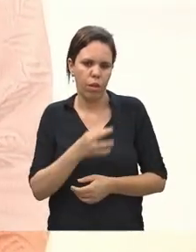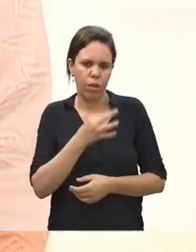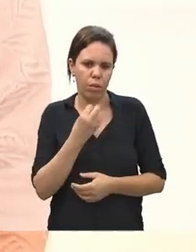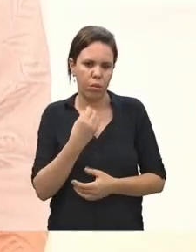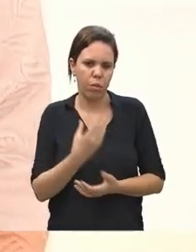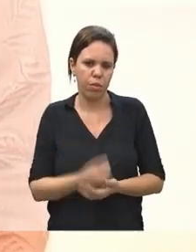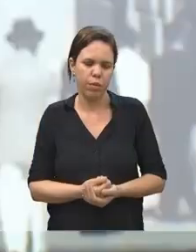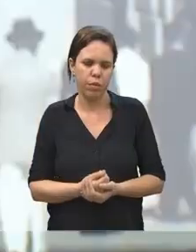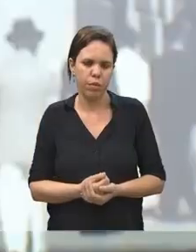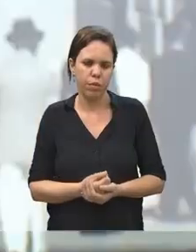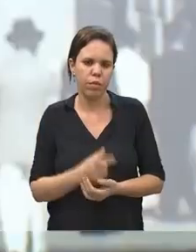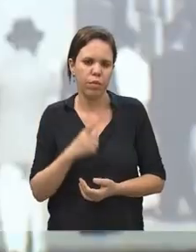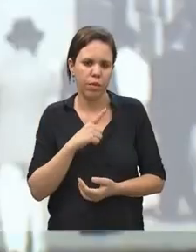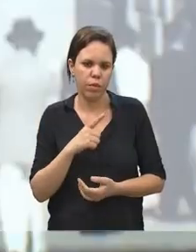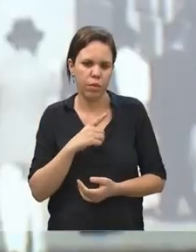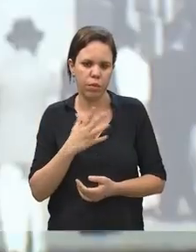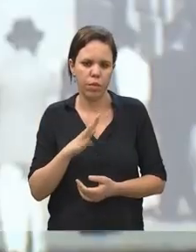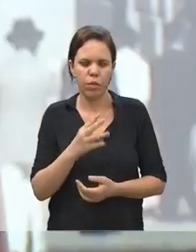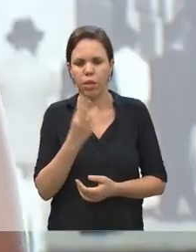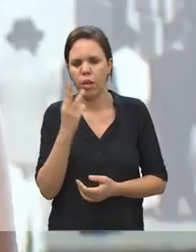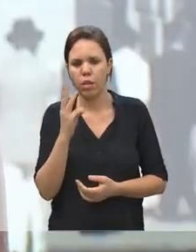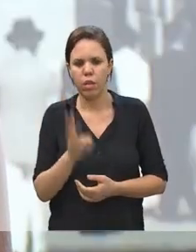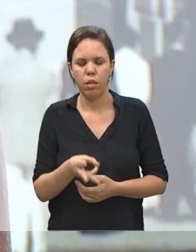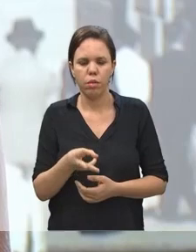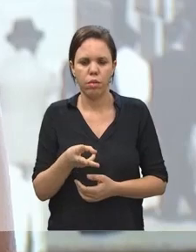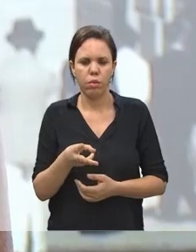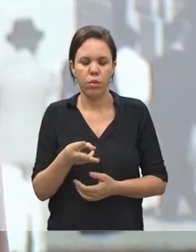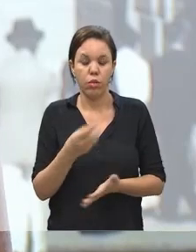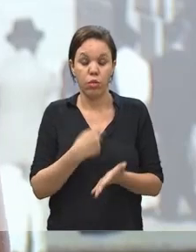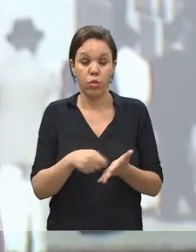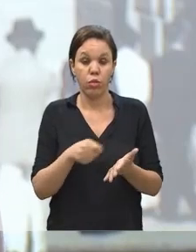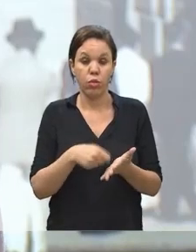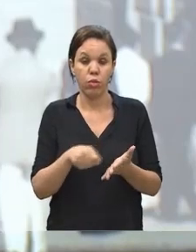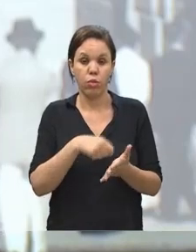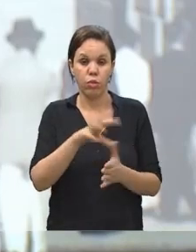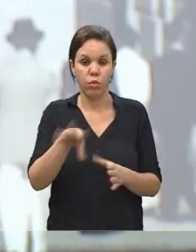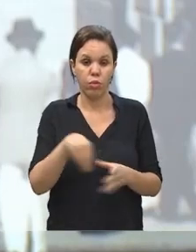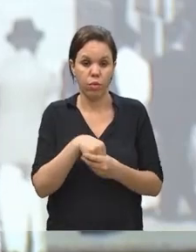foi bastante interessante. A gente tem por volta de 3 mil obras no acervo.